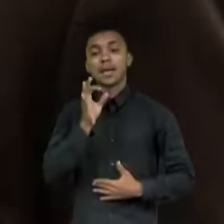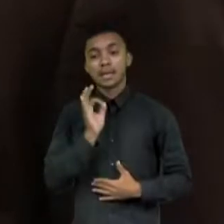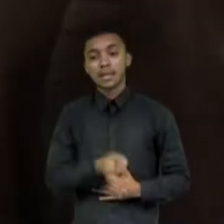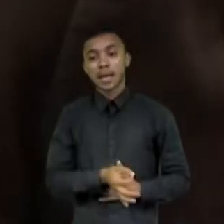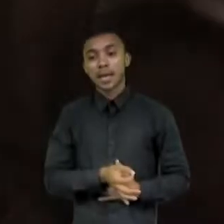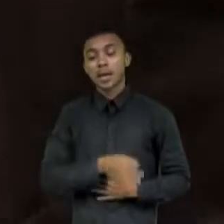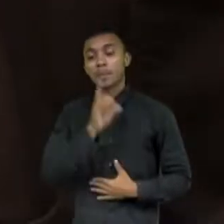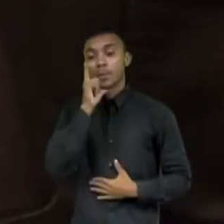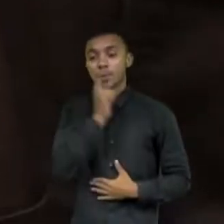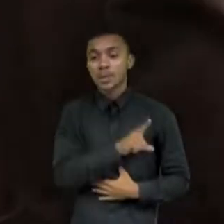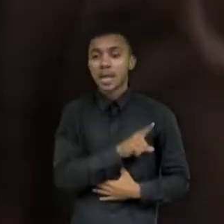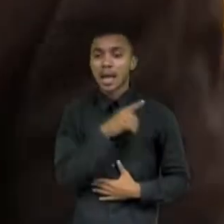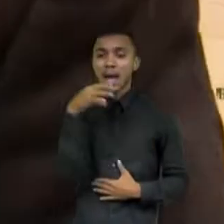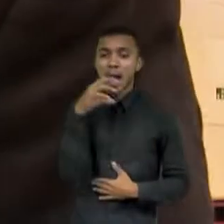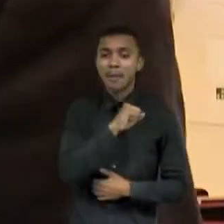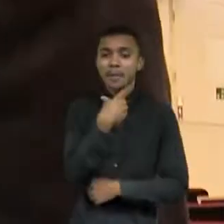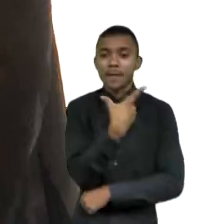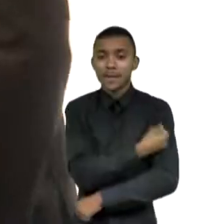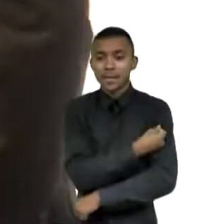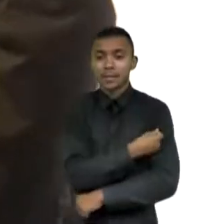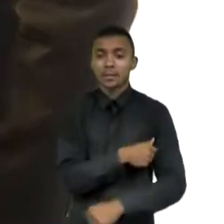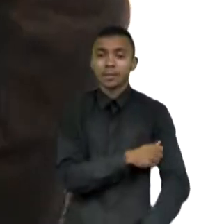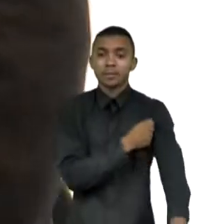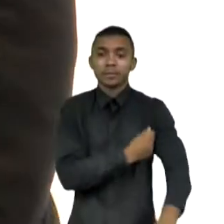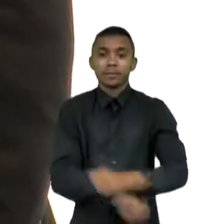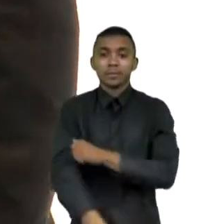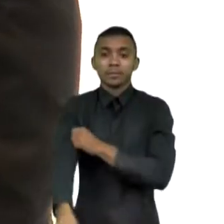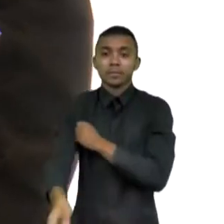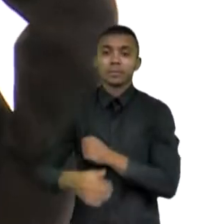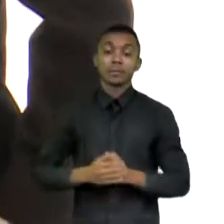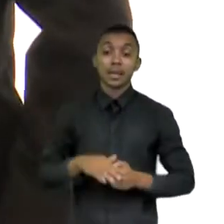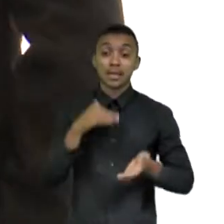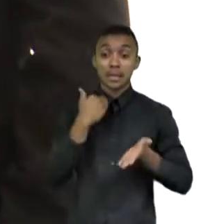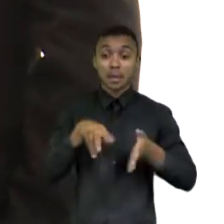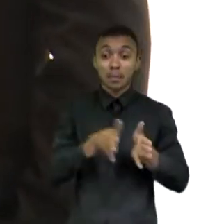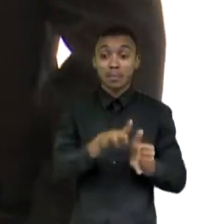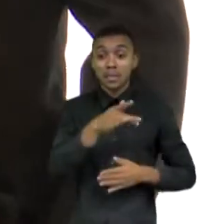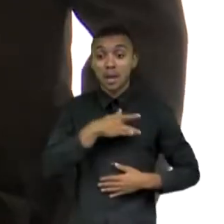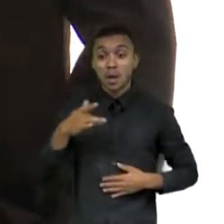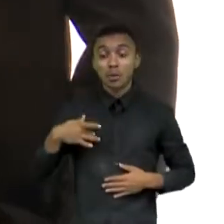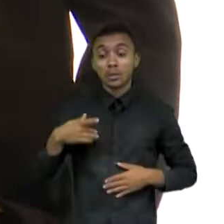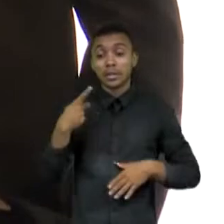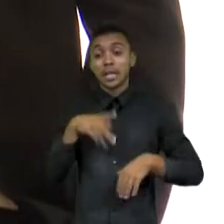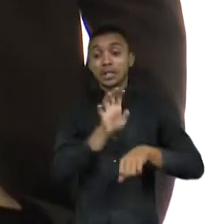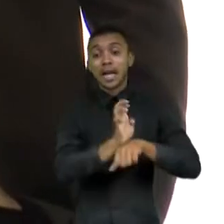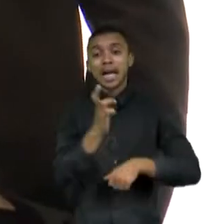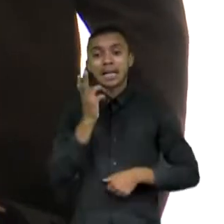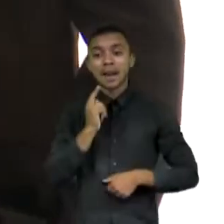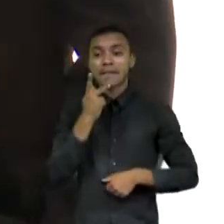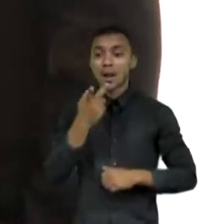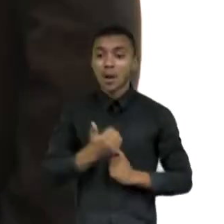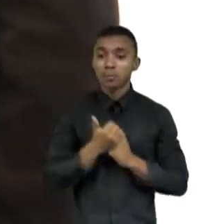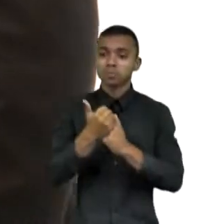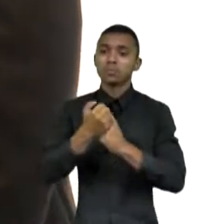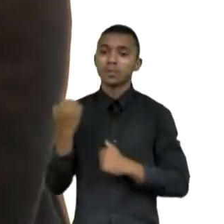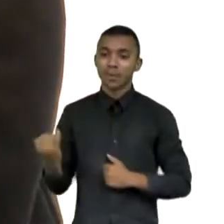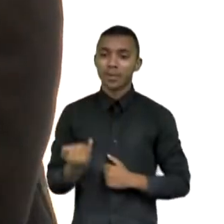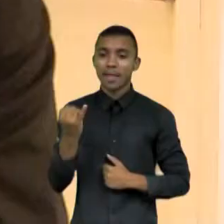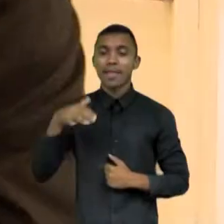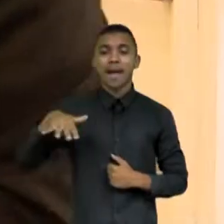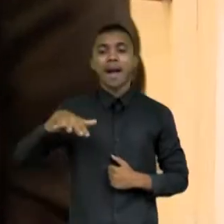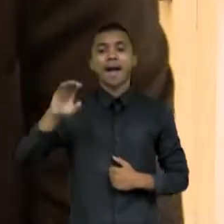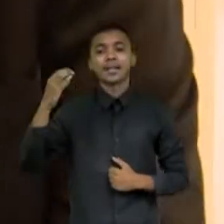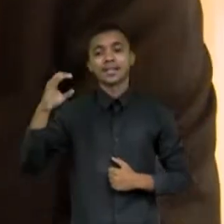sistema de produção de vacinas e biofármacos. O secretário de Saúde do Estado ressaltou a importância do apoio à pesquisa